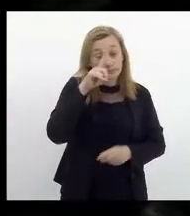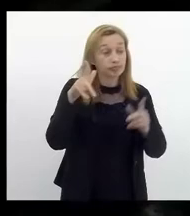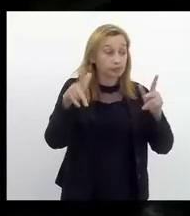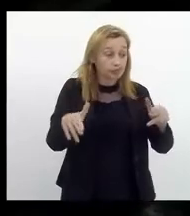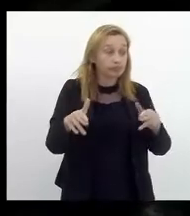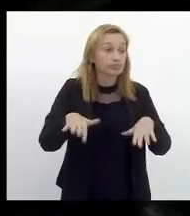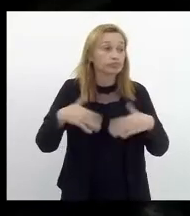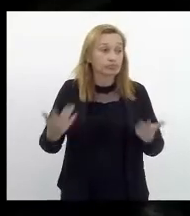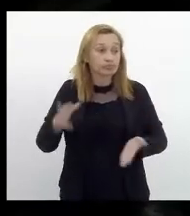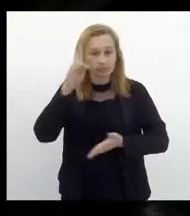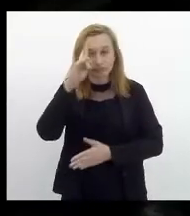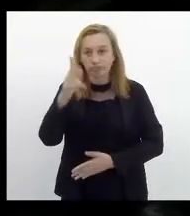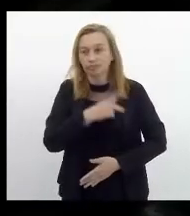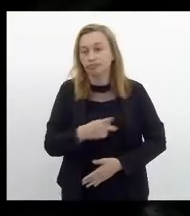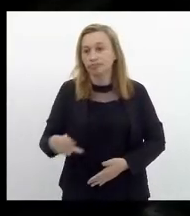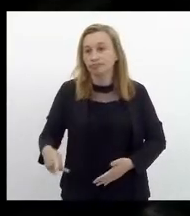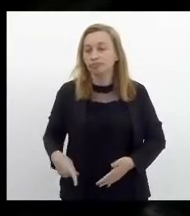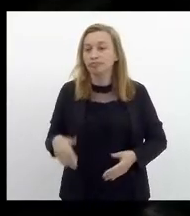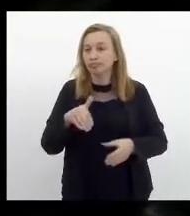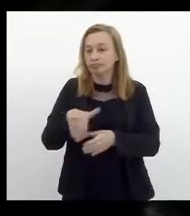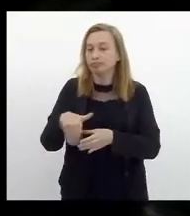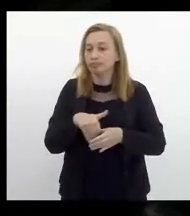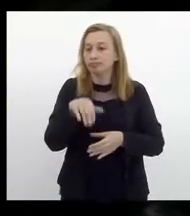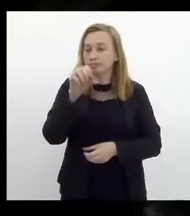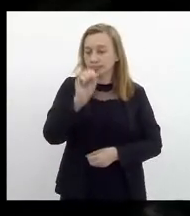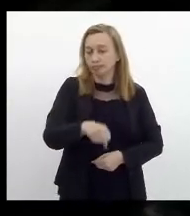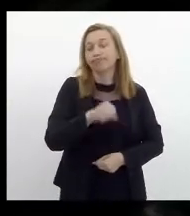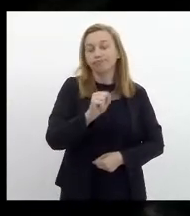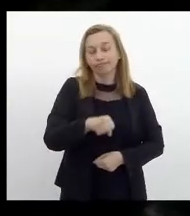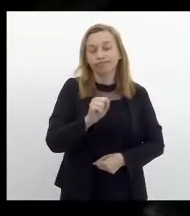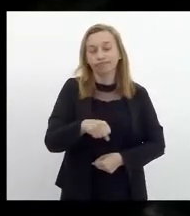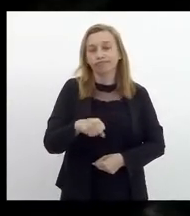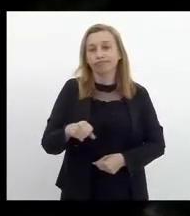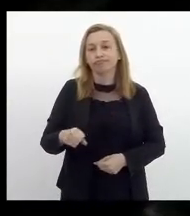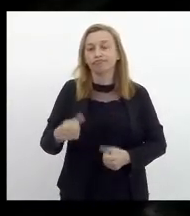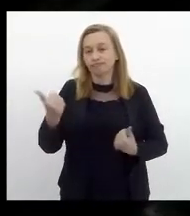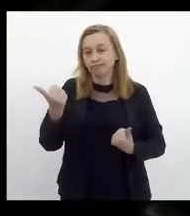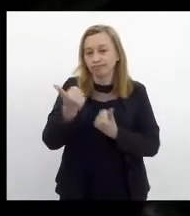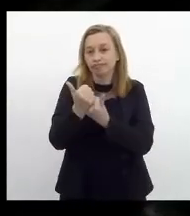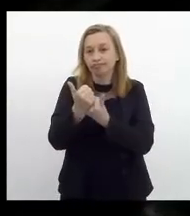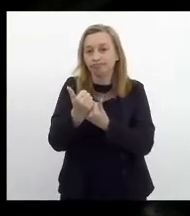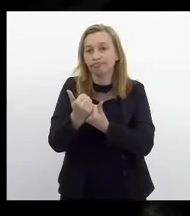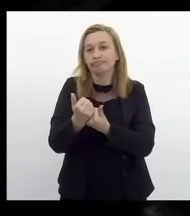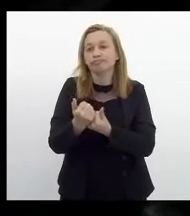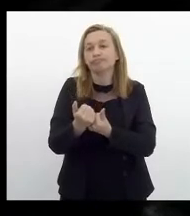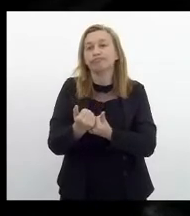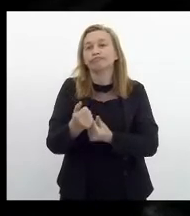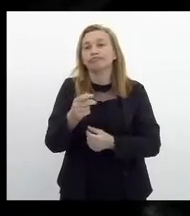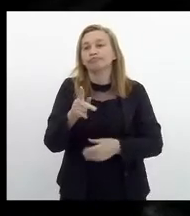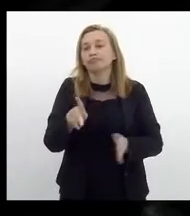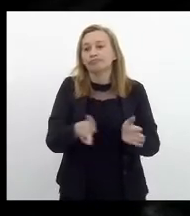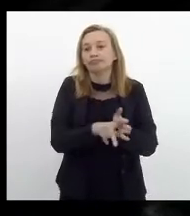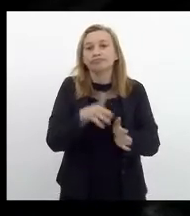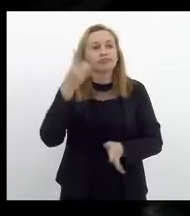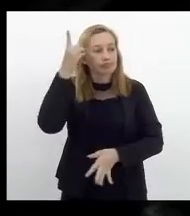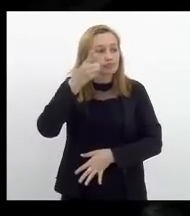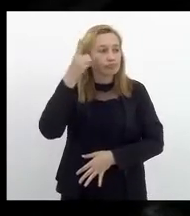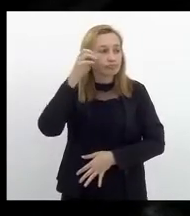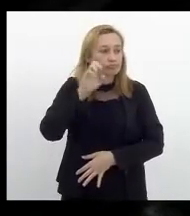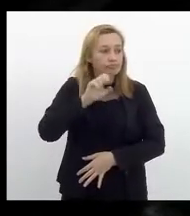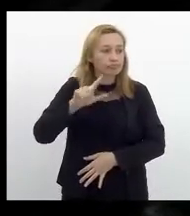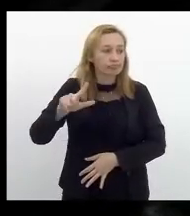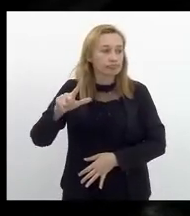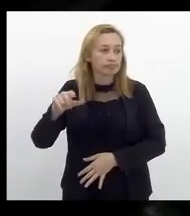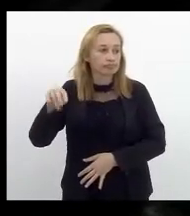presidente, estamos votando sim, em total apoio ao projeto do deputado Coronel